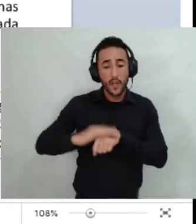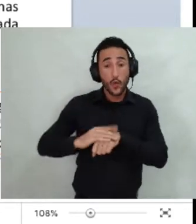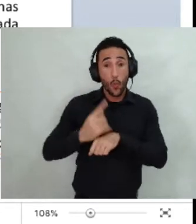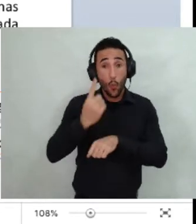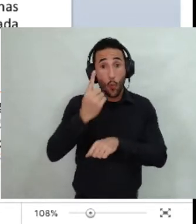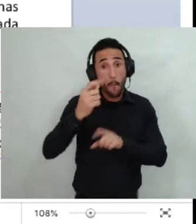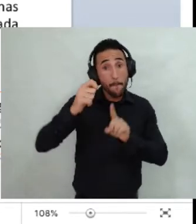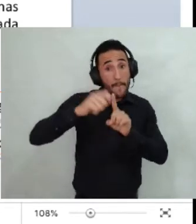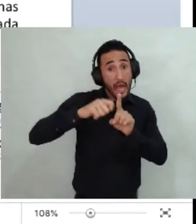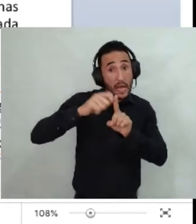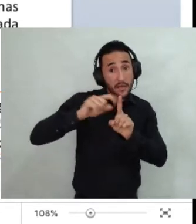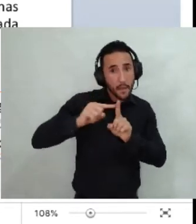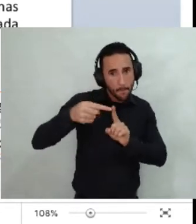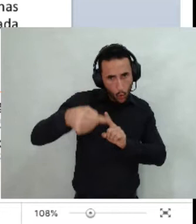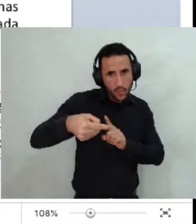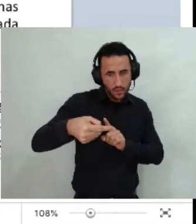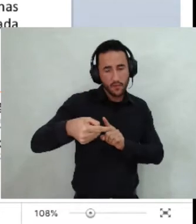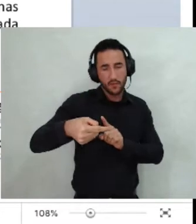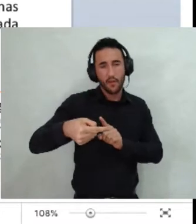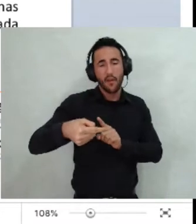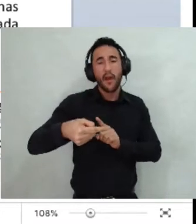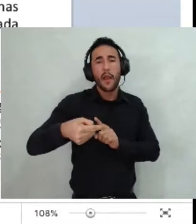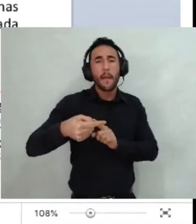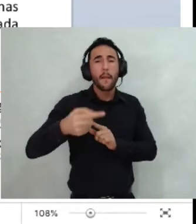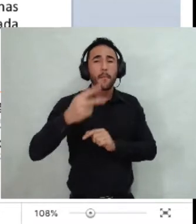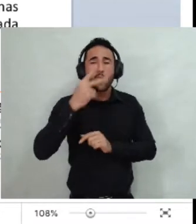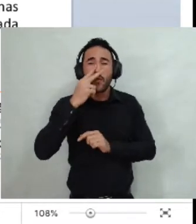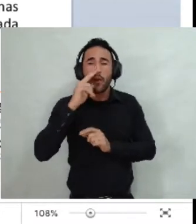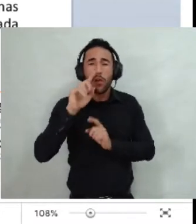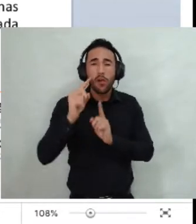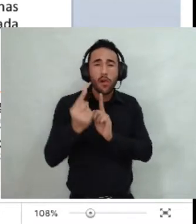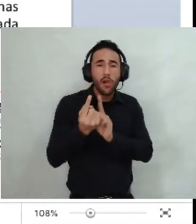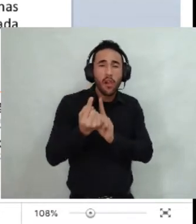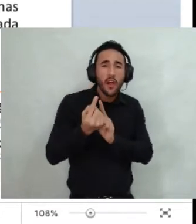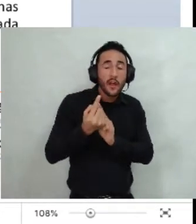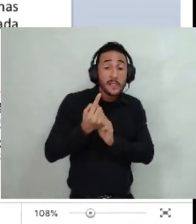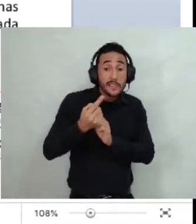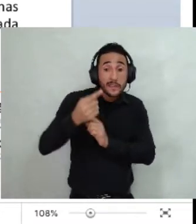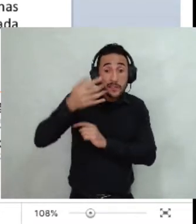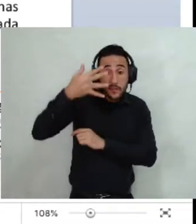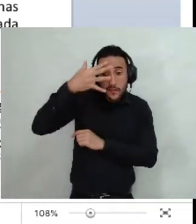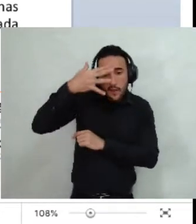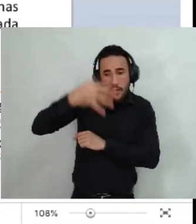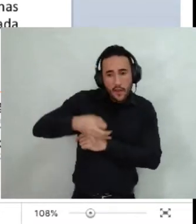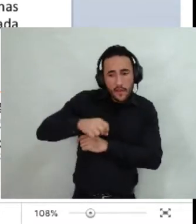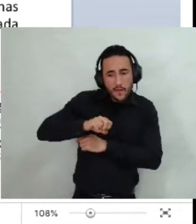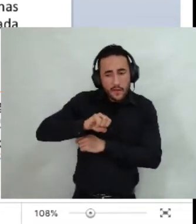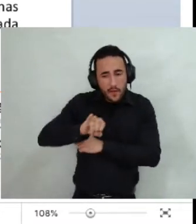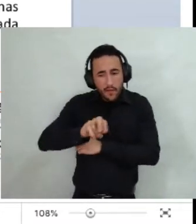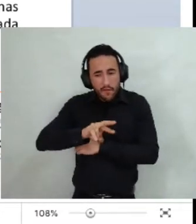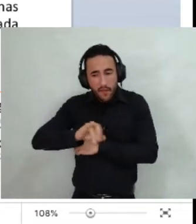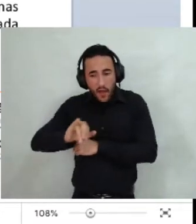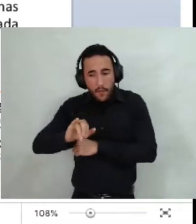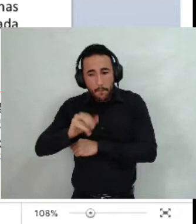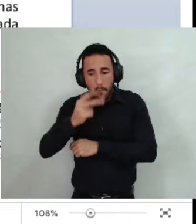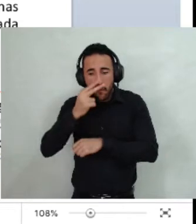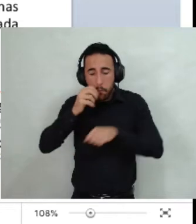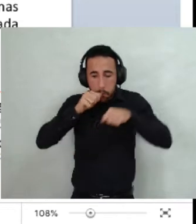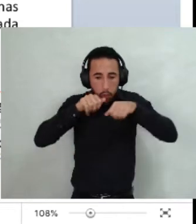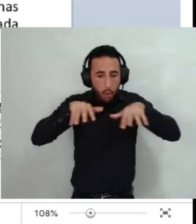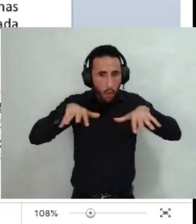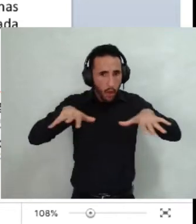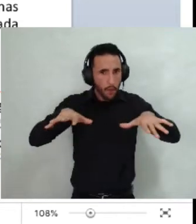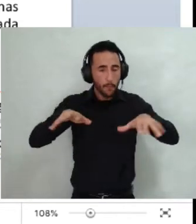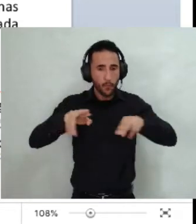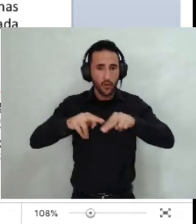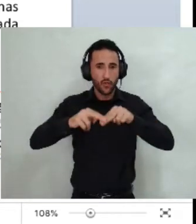para a gente, era um paciente que ia dialisar e eles queriam a certeza de que esse paciente não teria transmissão e nas fezes ele